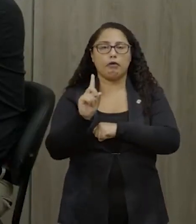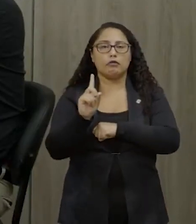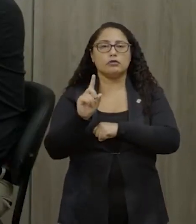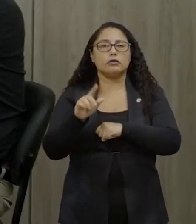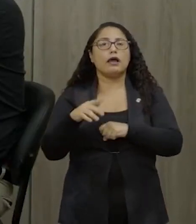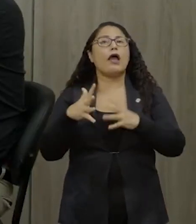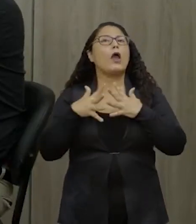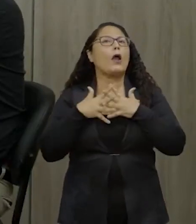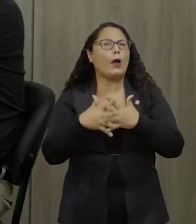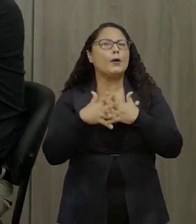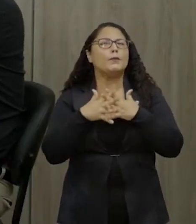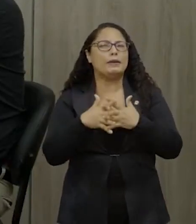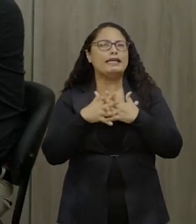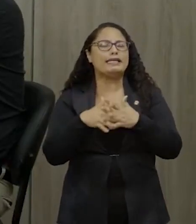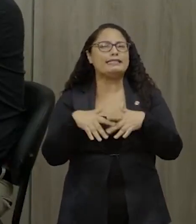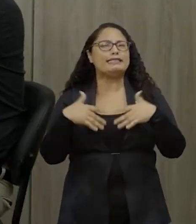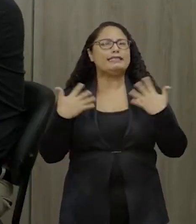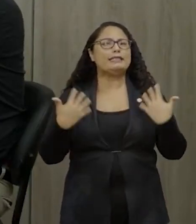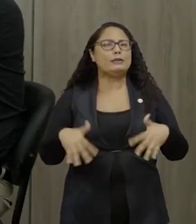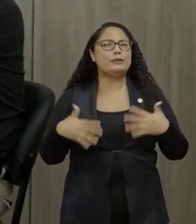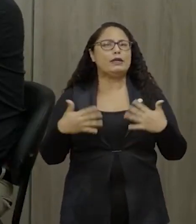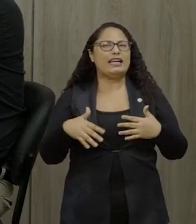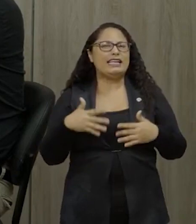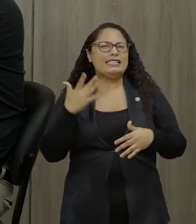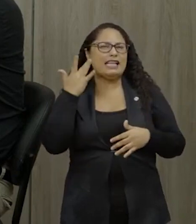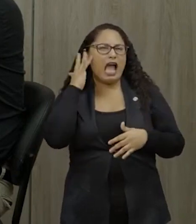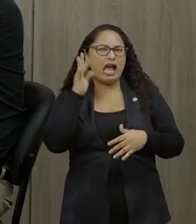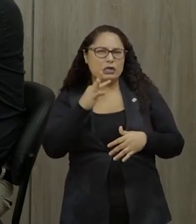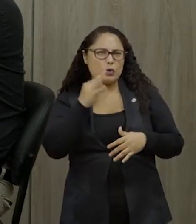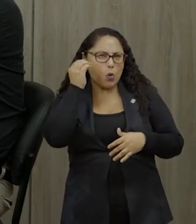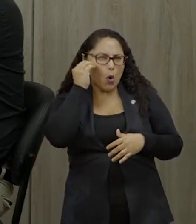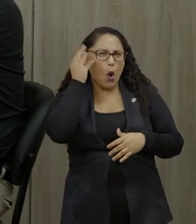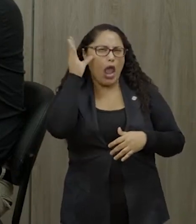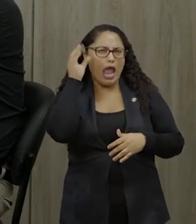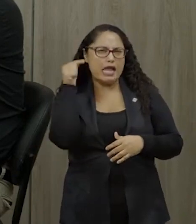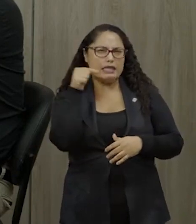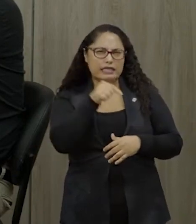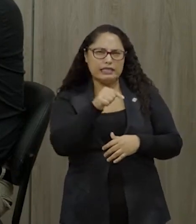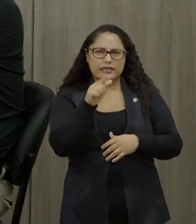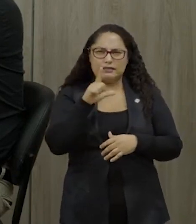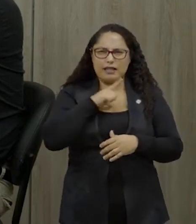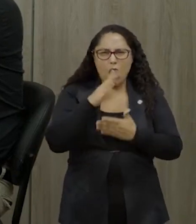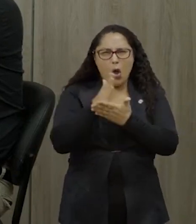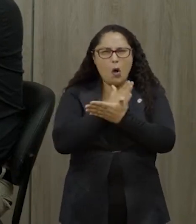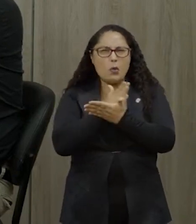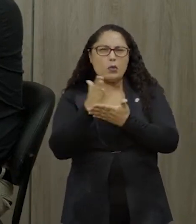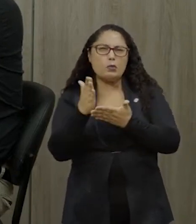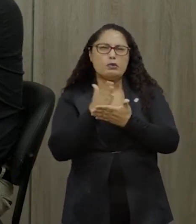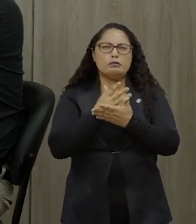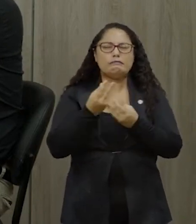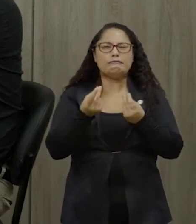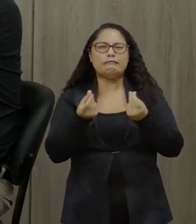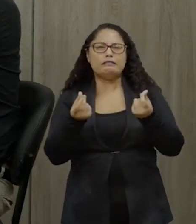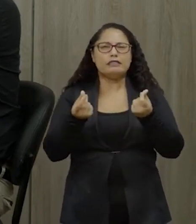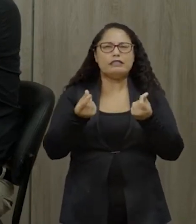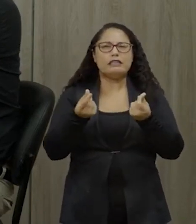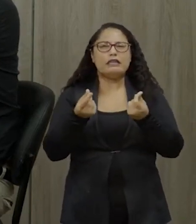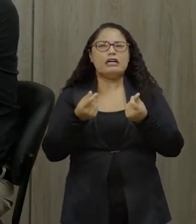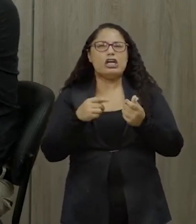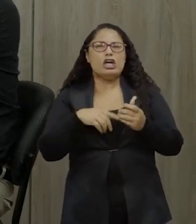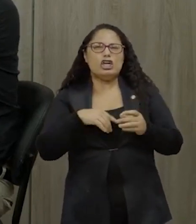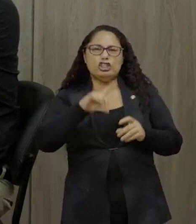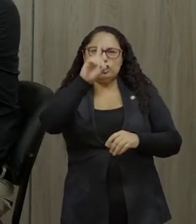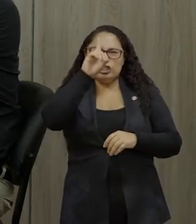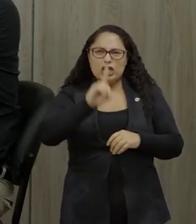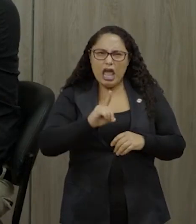aí complica um pouco, né? Poxa, mas será que aquele conhecimento ele não tem algum direito autoral,